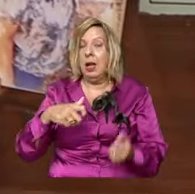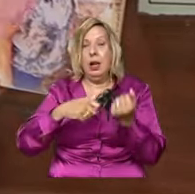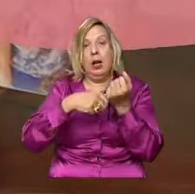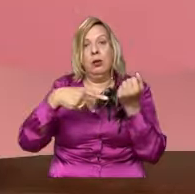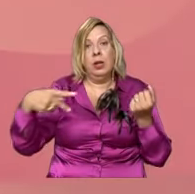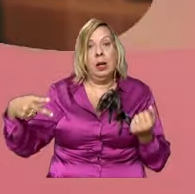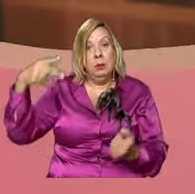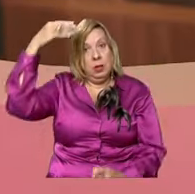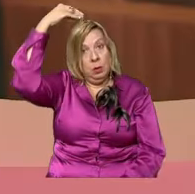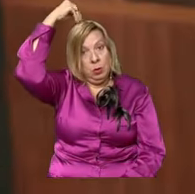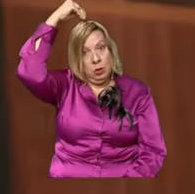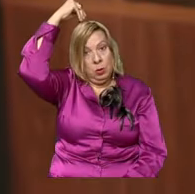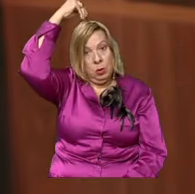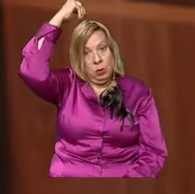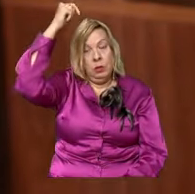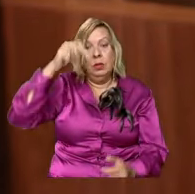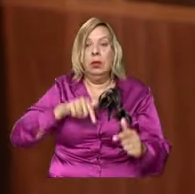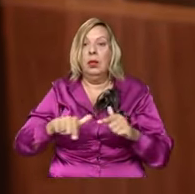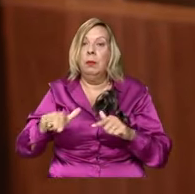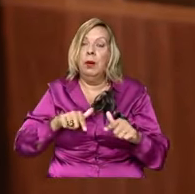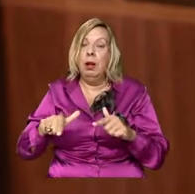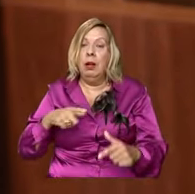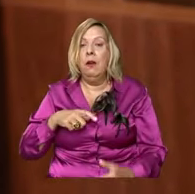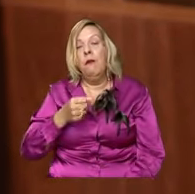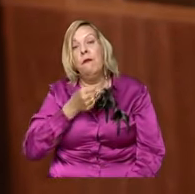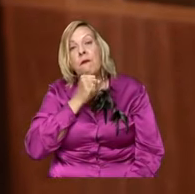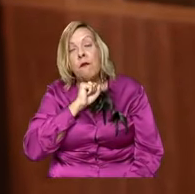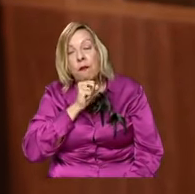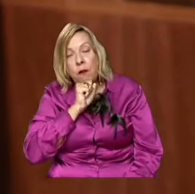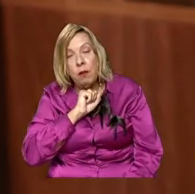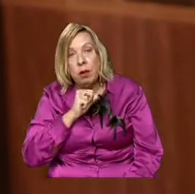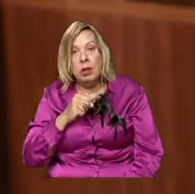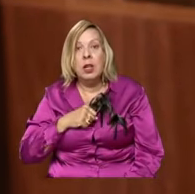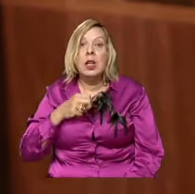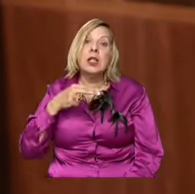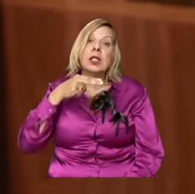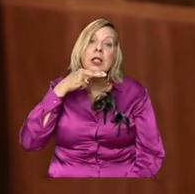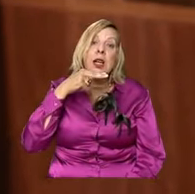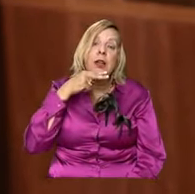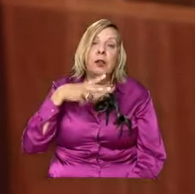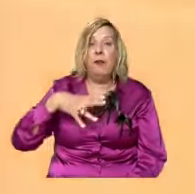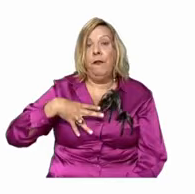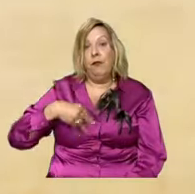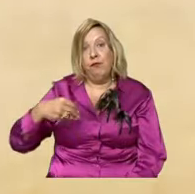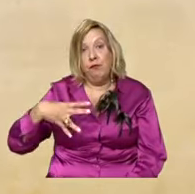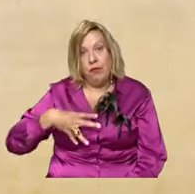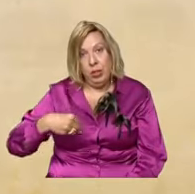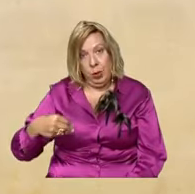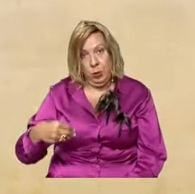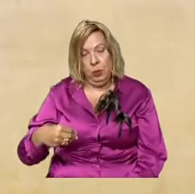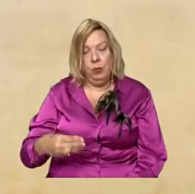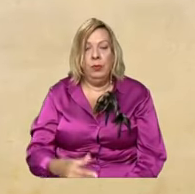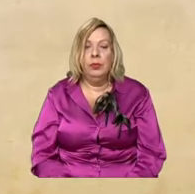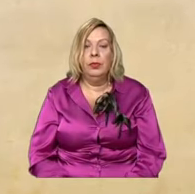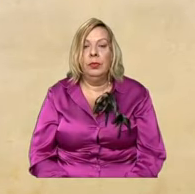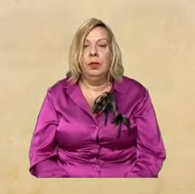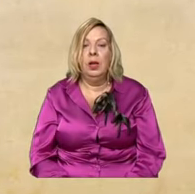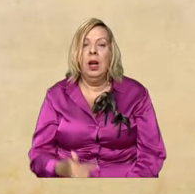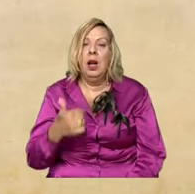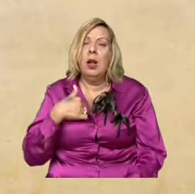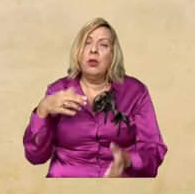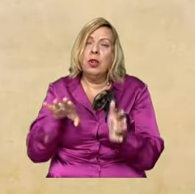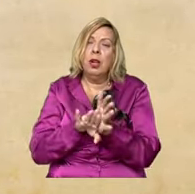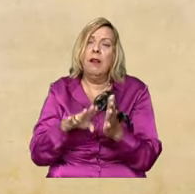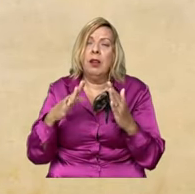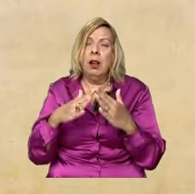sentir assim. Ser avó, eu digo que netos são filhos com açúcar. Quando eu chegava em casa tão cansada